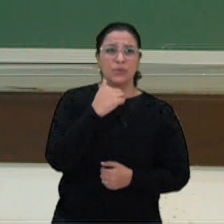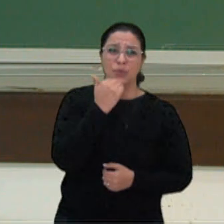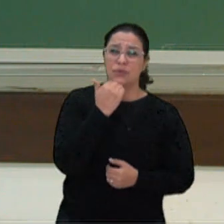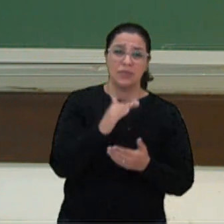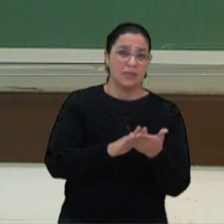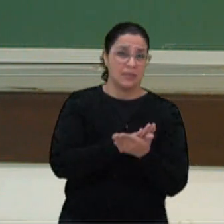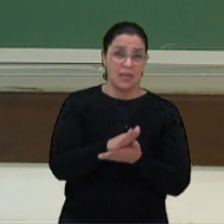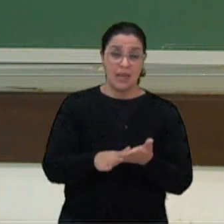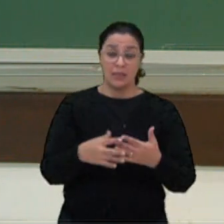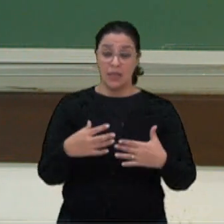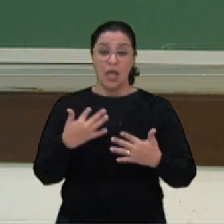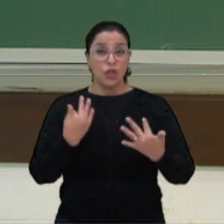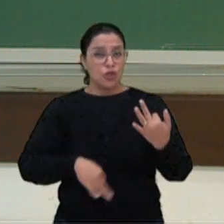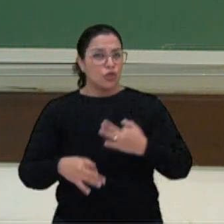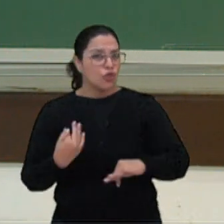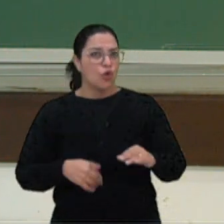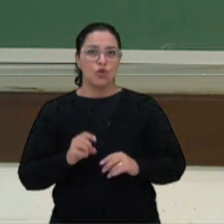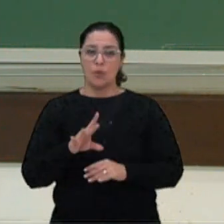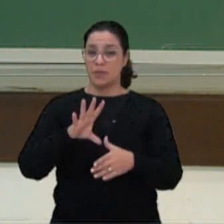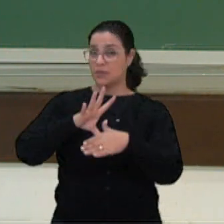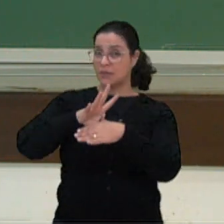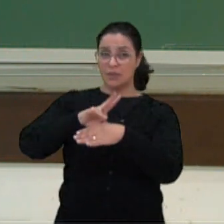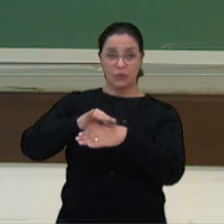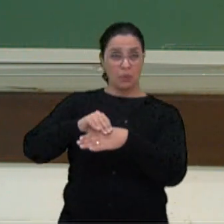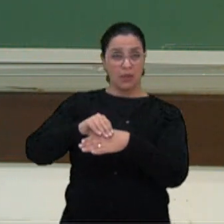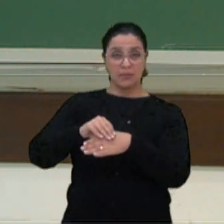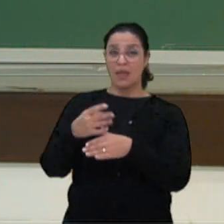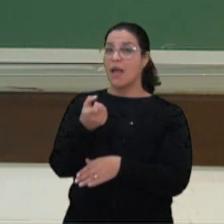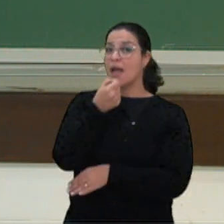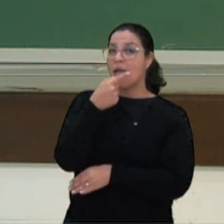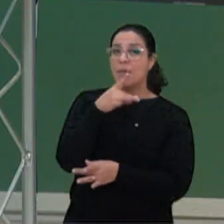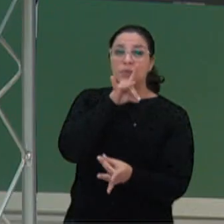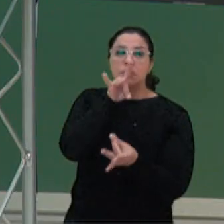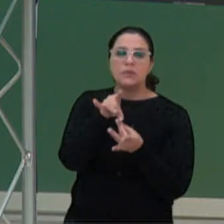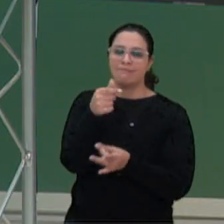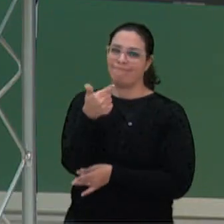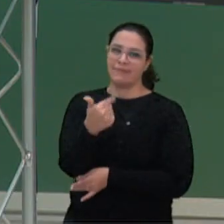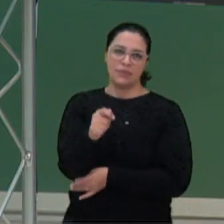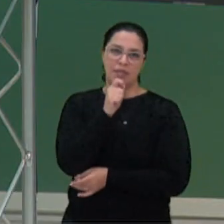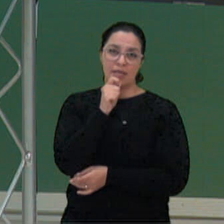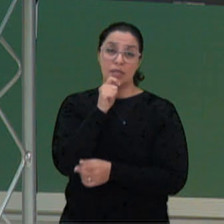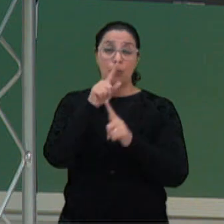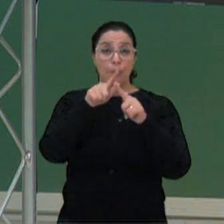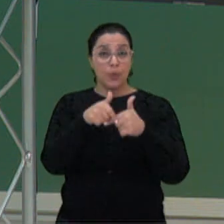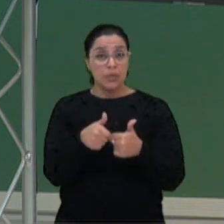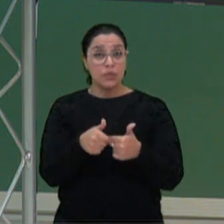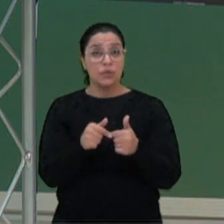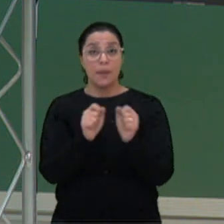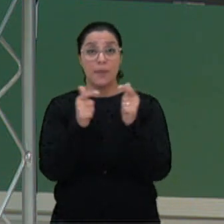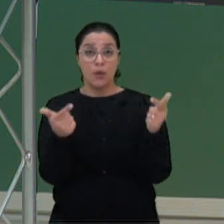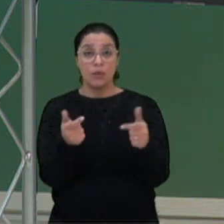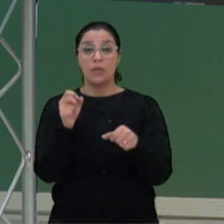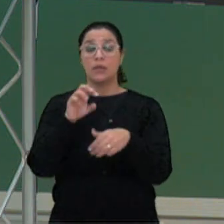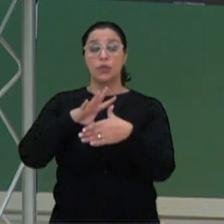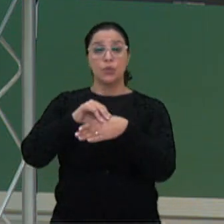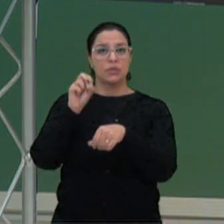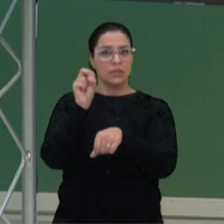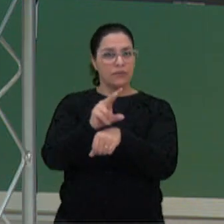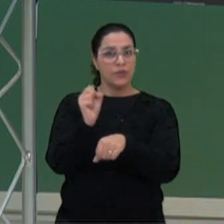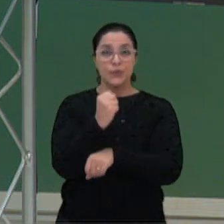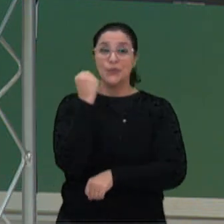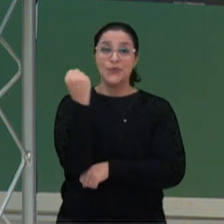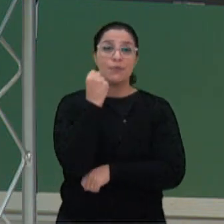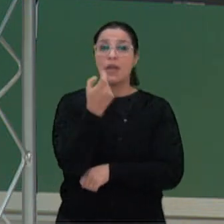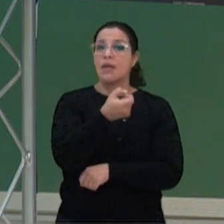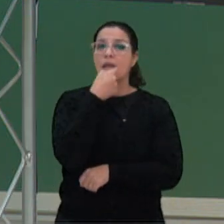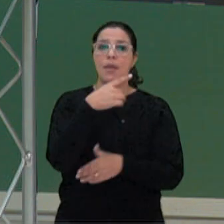para tratar o sintoma, tá? Mas a doença não tem um remédio específico. Por isso que muitas vezes as doenças virais acabam sendo tão graves, porque elas não